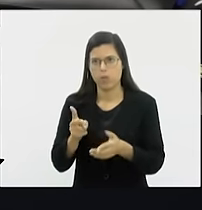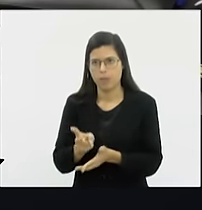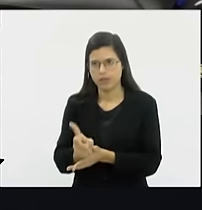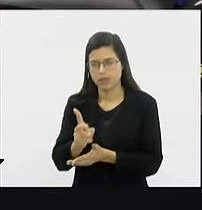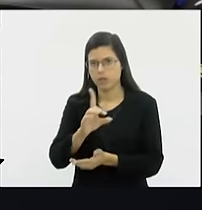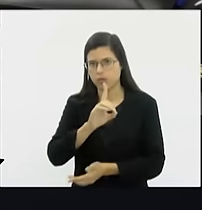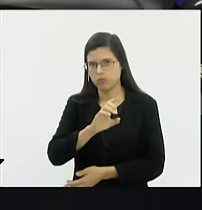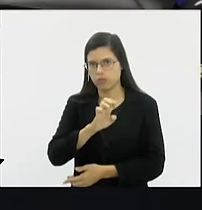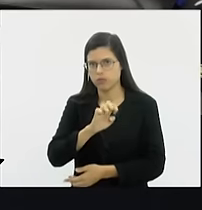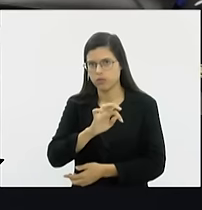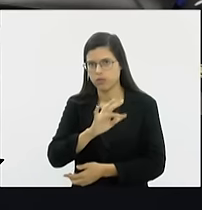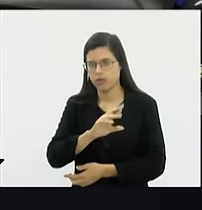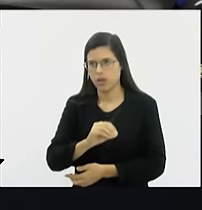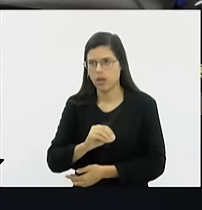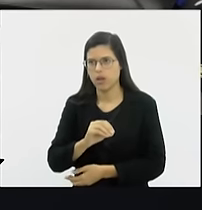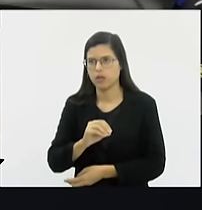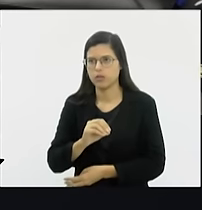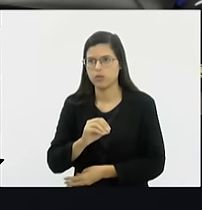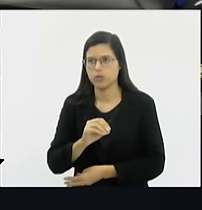Detro